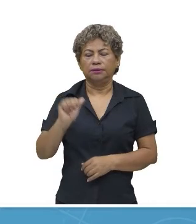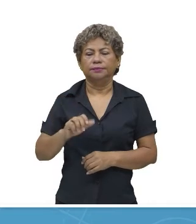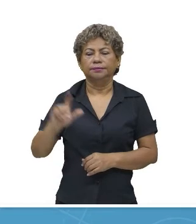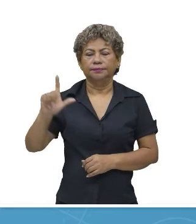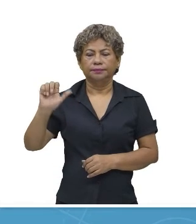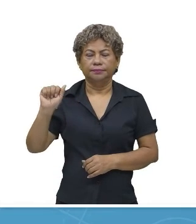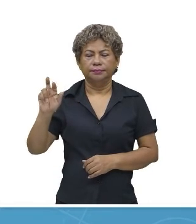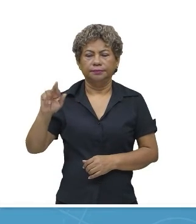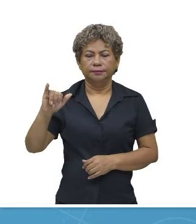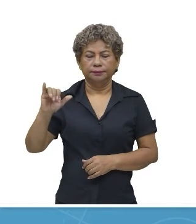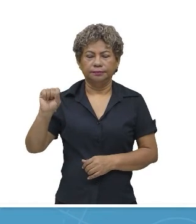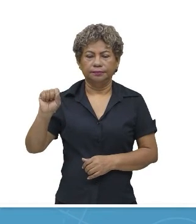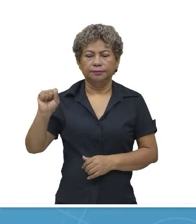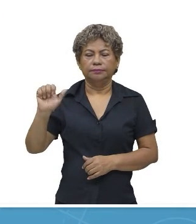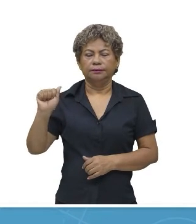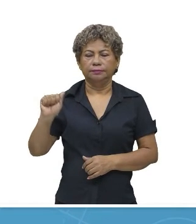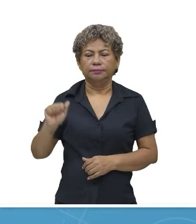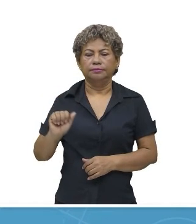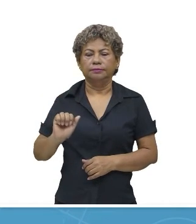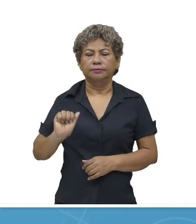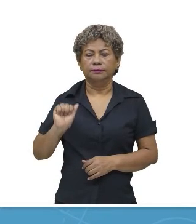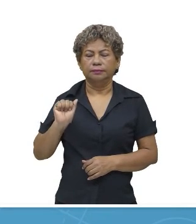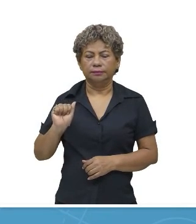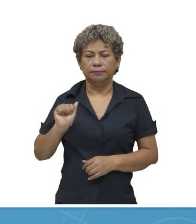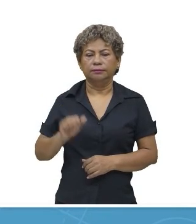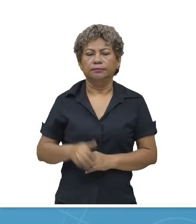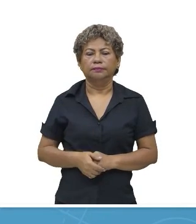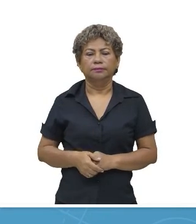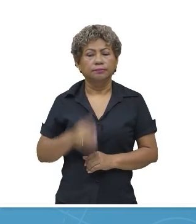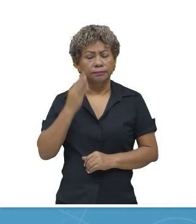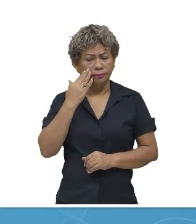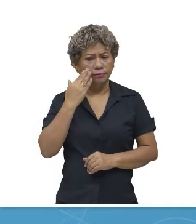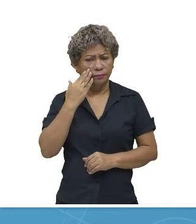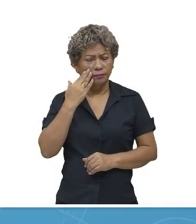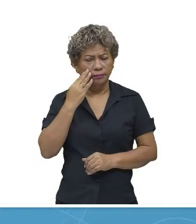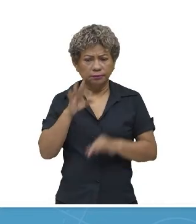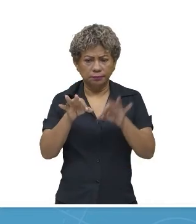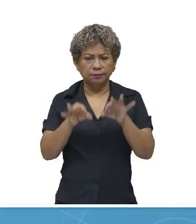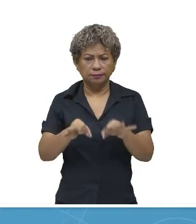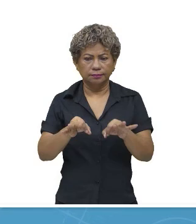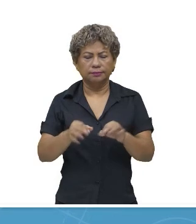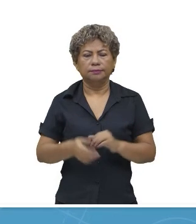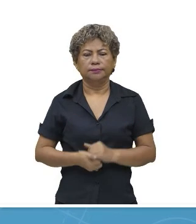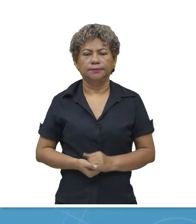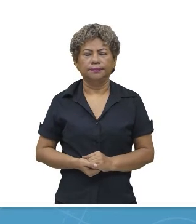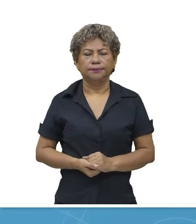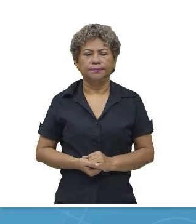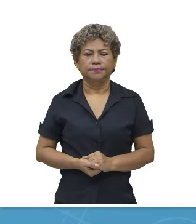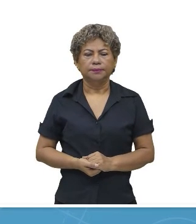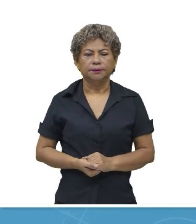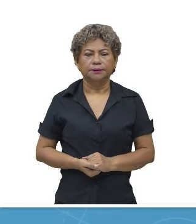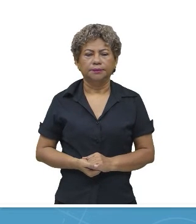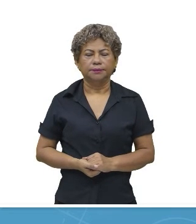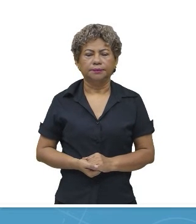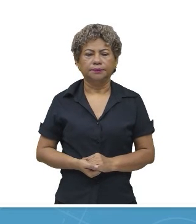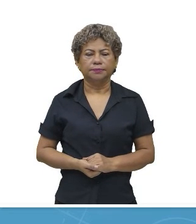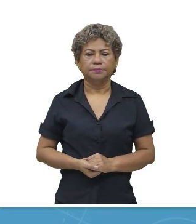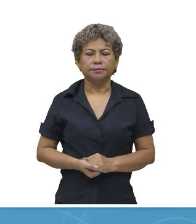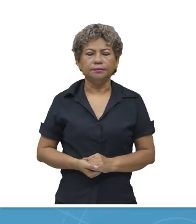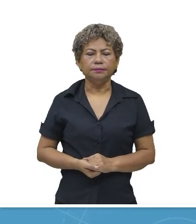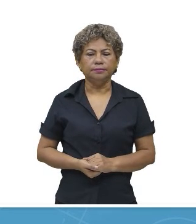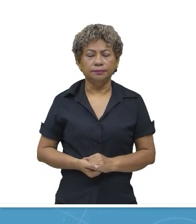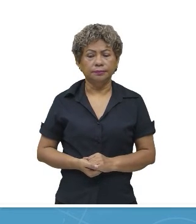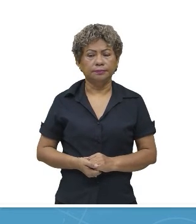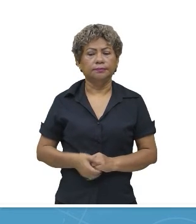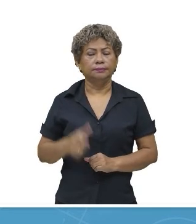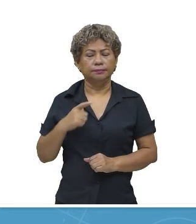Larissa respondeu letra A, Ana Vitória. Muito bem, vamos conferir então qual a resposta. A gente tem o poema,